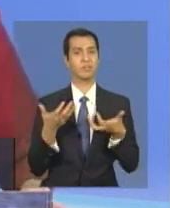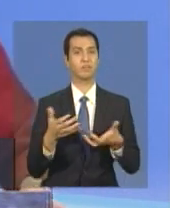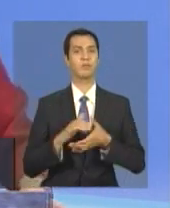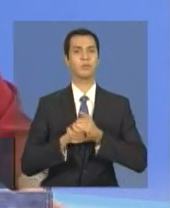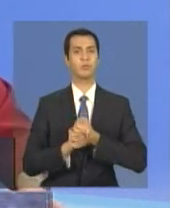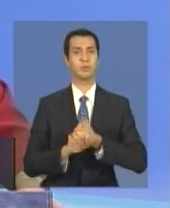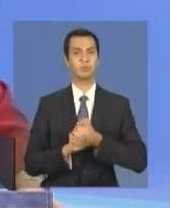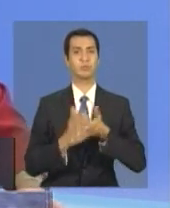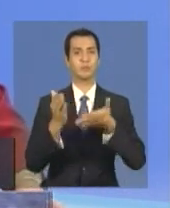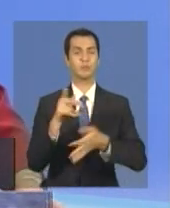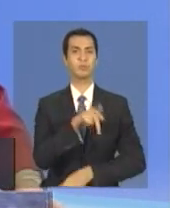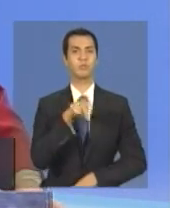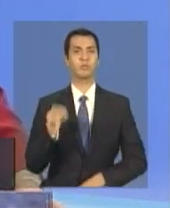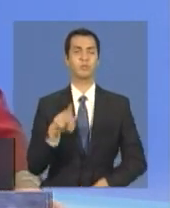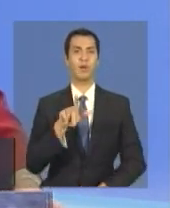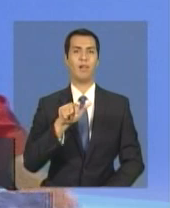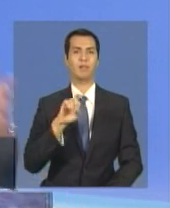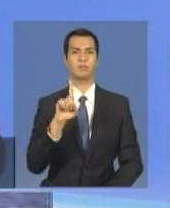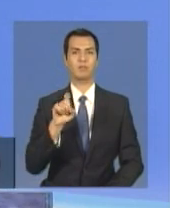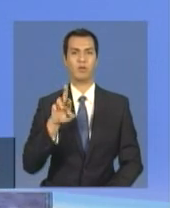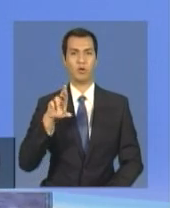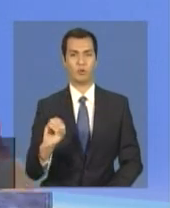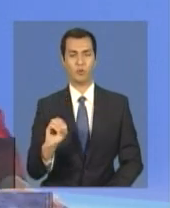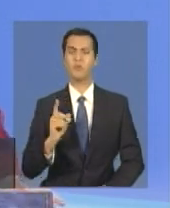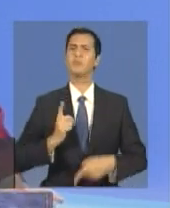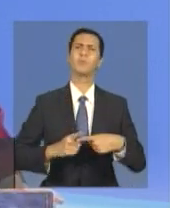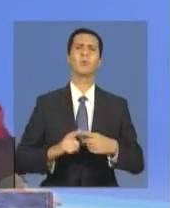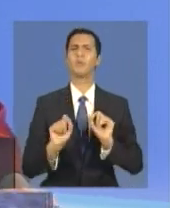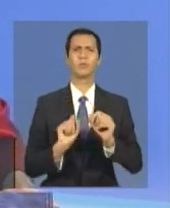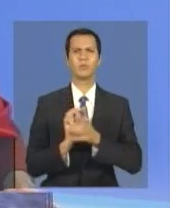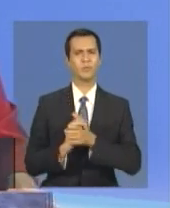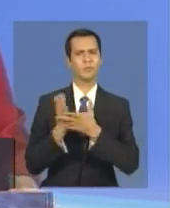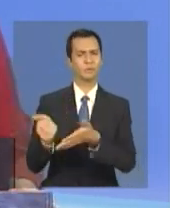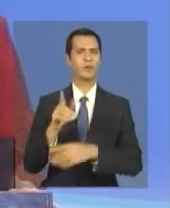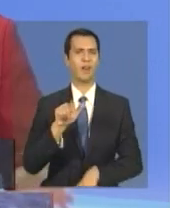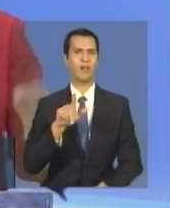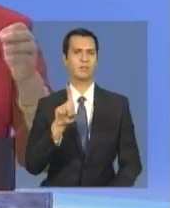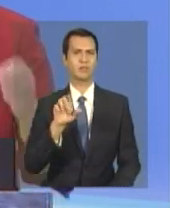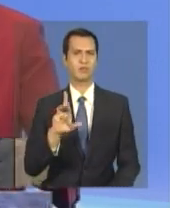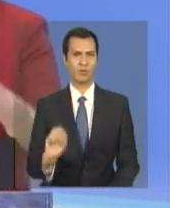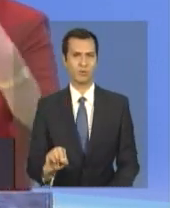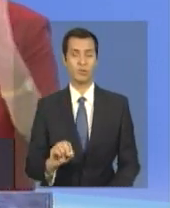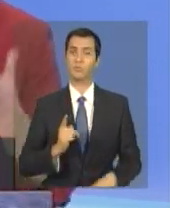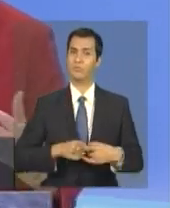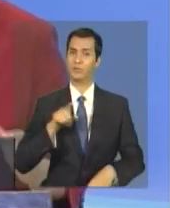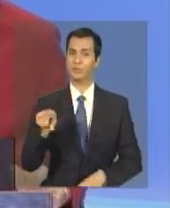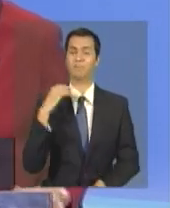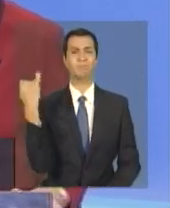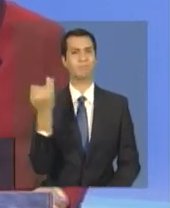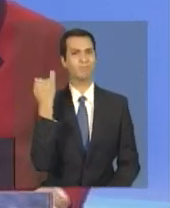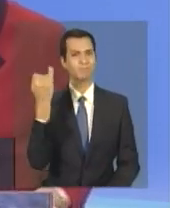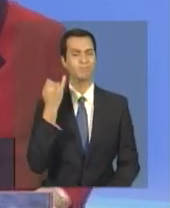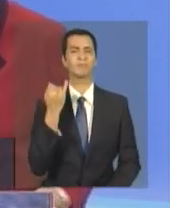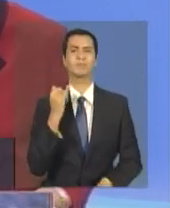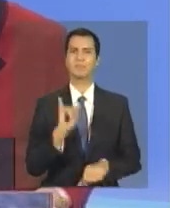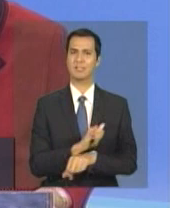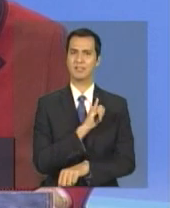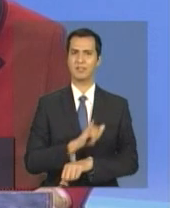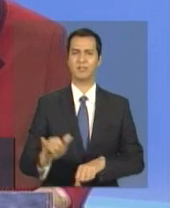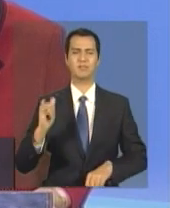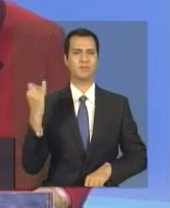cumprimentar o professor Lázaro. Por que que eu cumprimento o professor? Porque ele tem um papel estratégico nesse